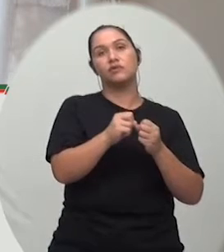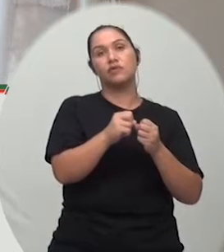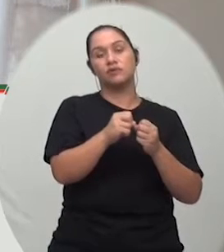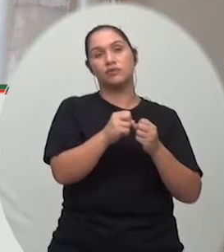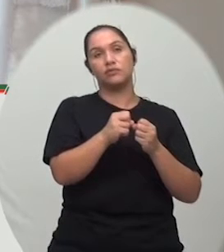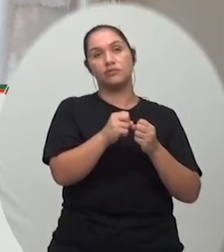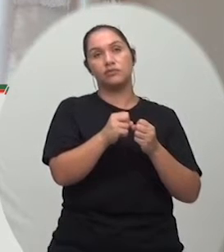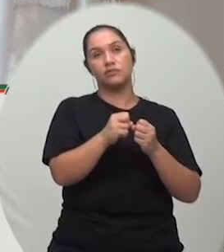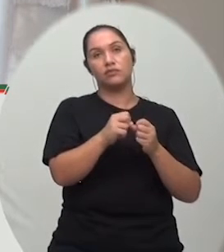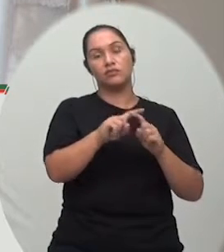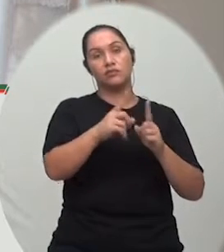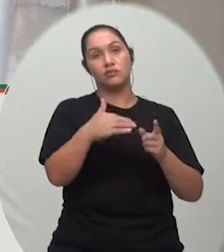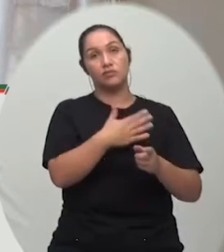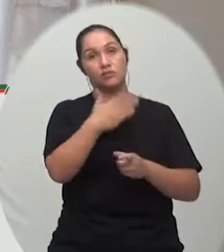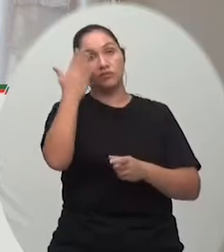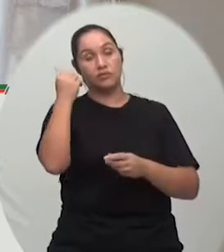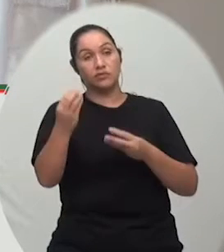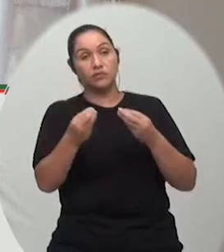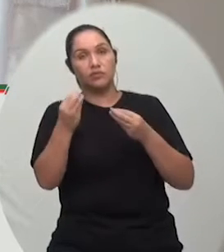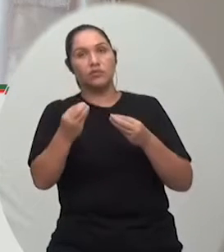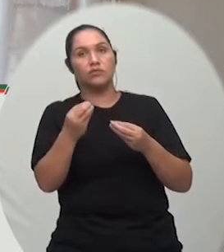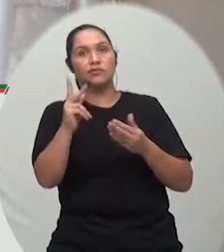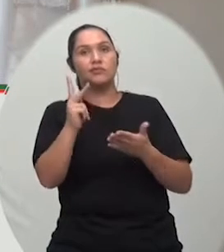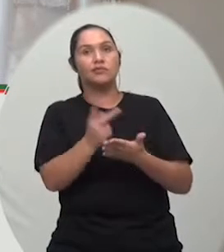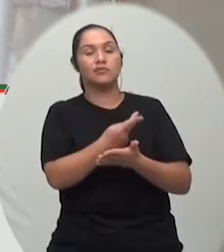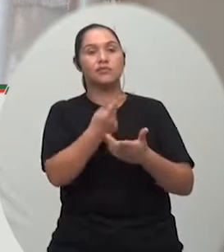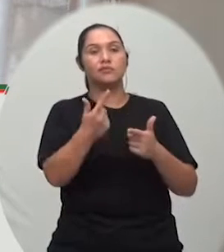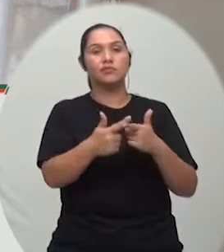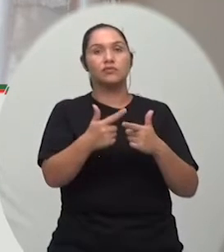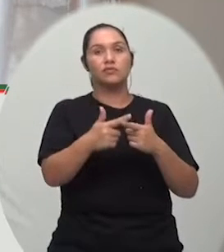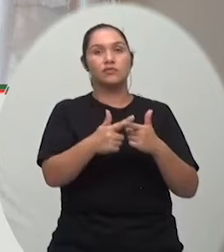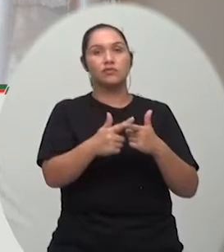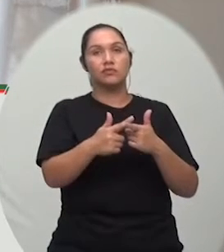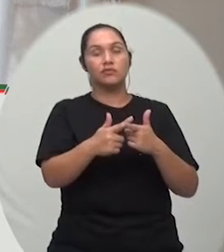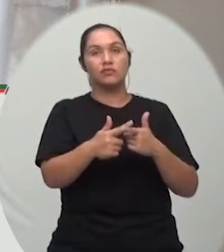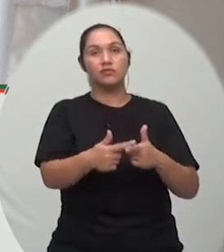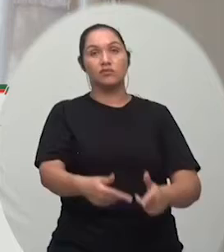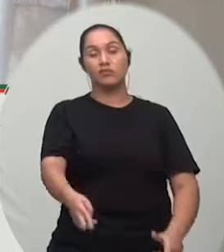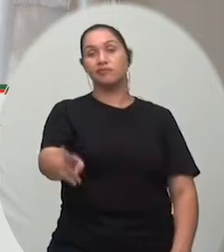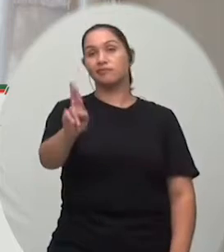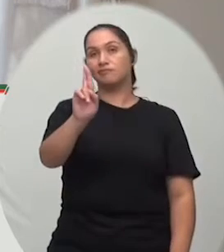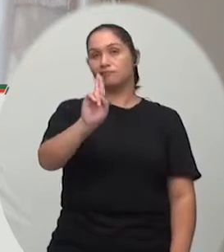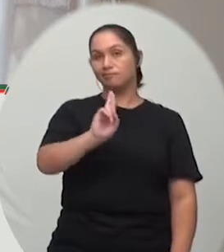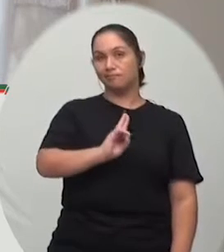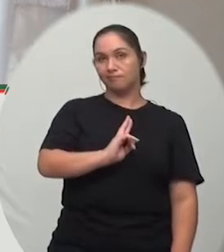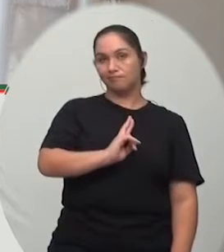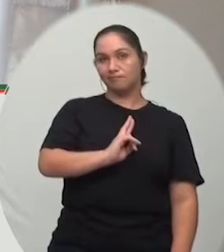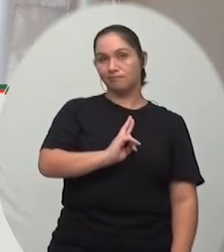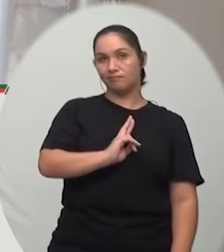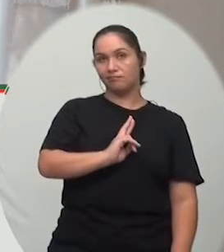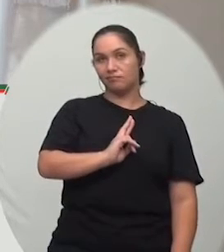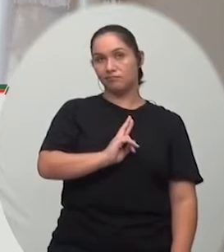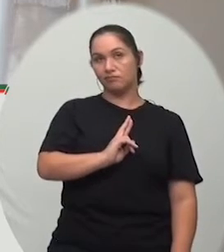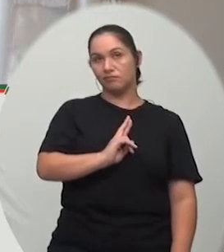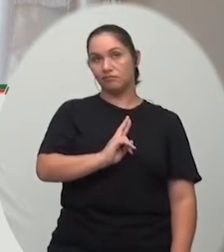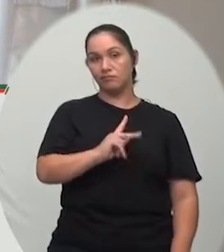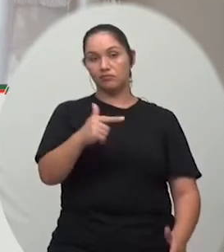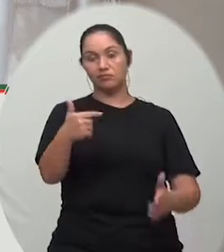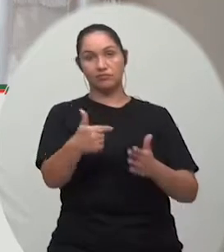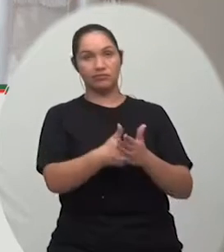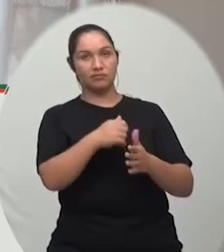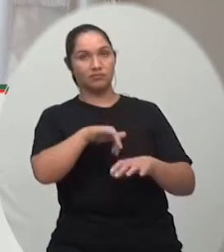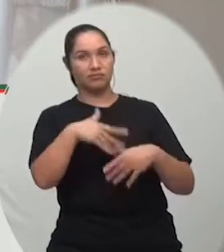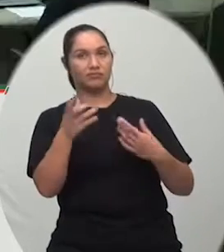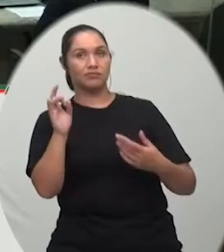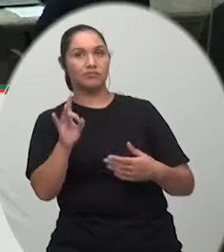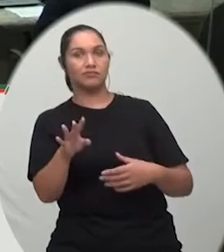testezinho, da veracidade dos assuntos que estão vindo, das respostas para os meus requerimentos. Acabaram de me perguntar para mim, então é isso aí. Muito